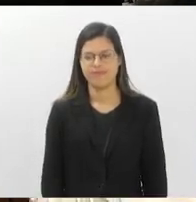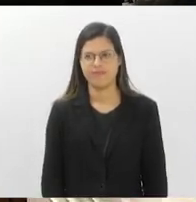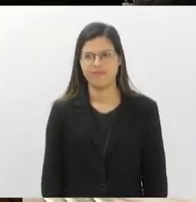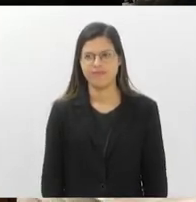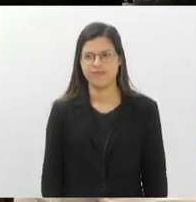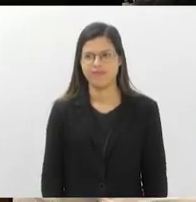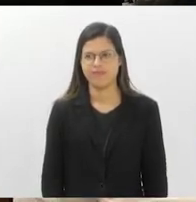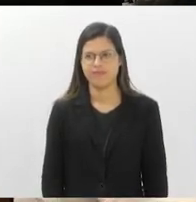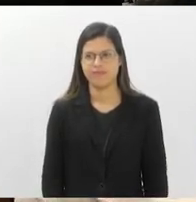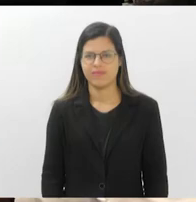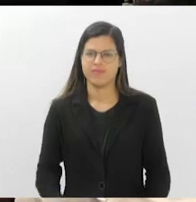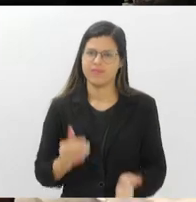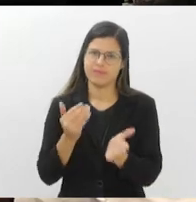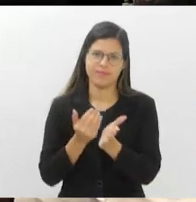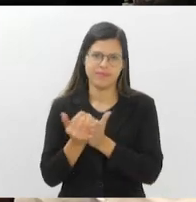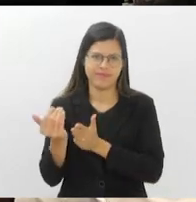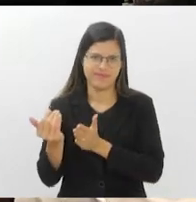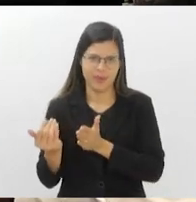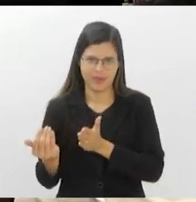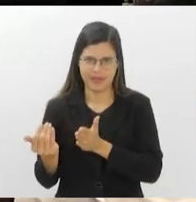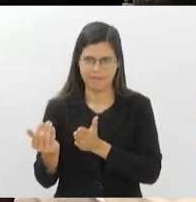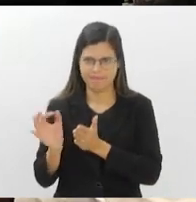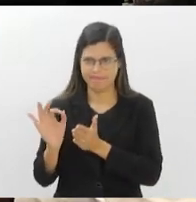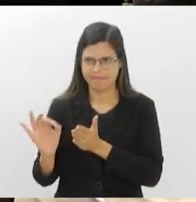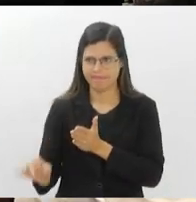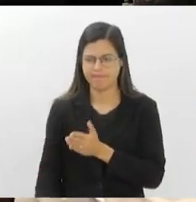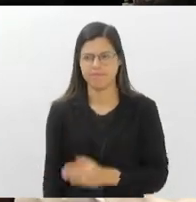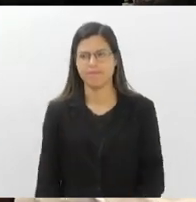E aí? Vamos começar?